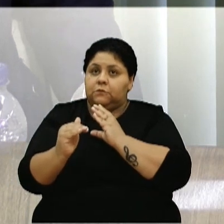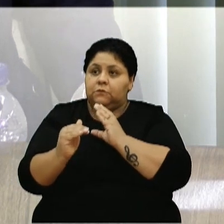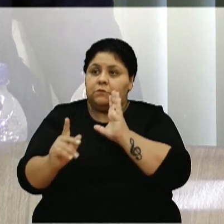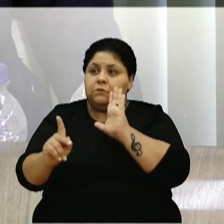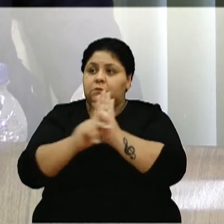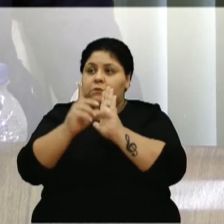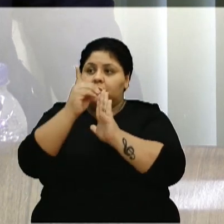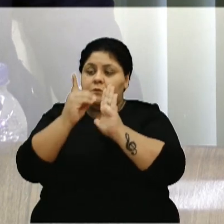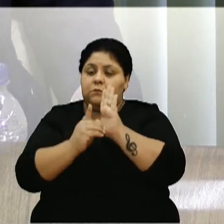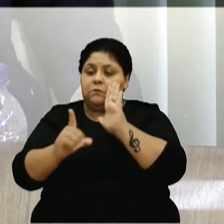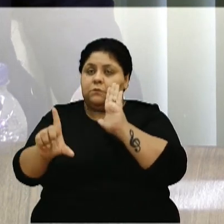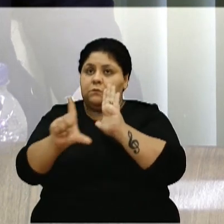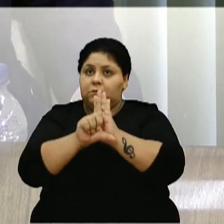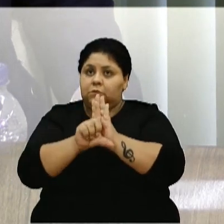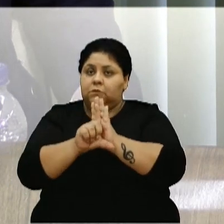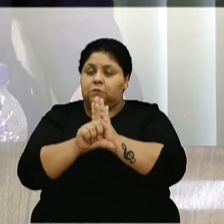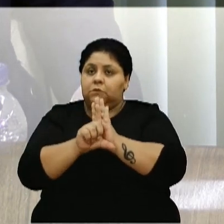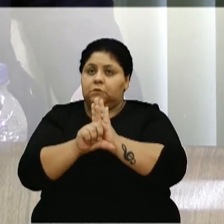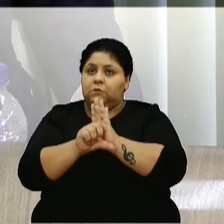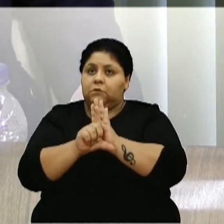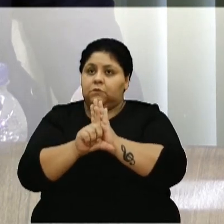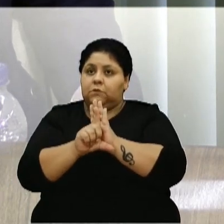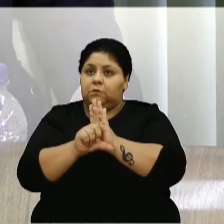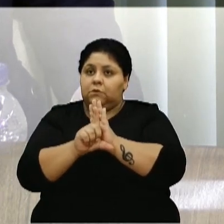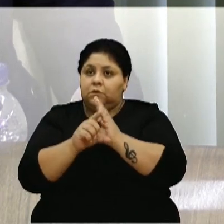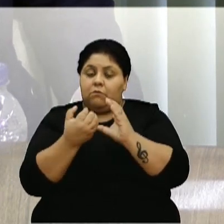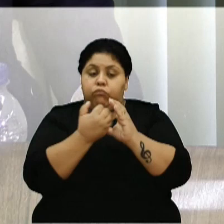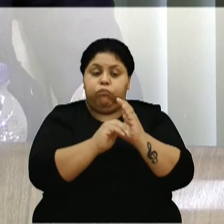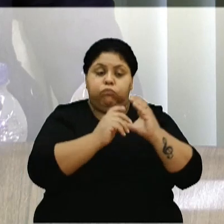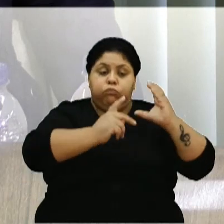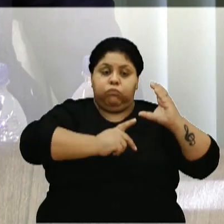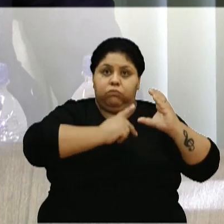de decreto legislativo que será submetido ao plenário da Câmara